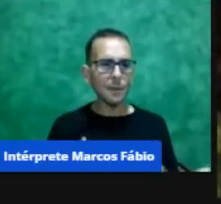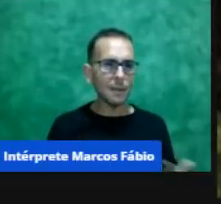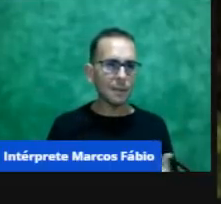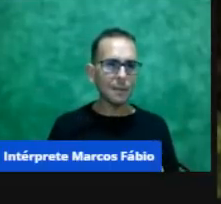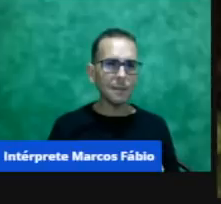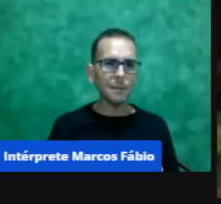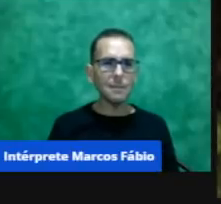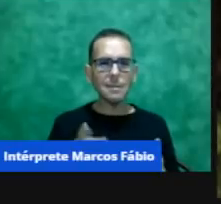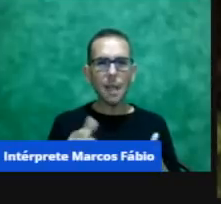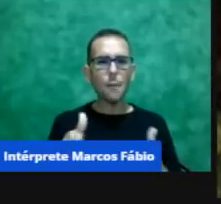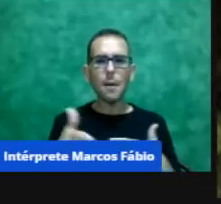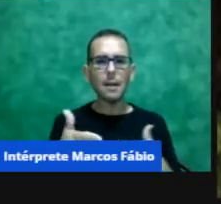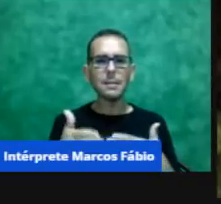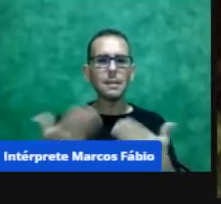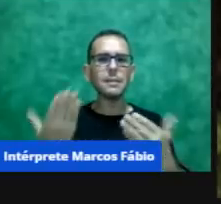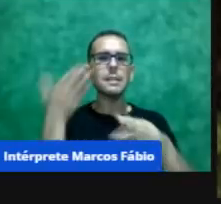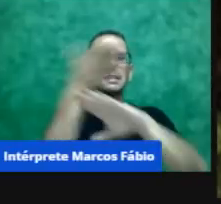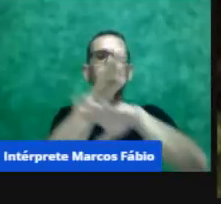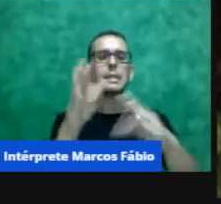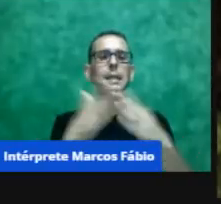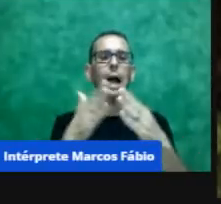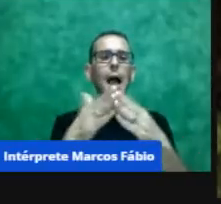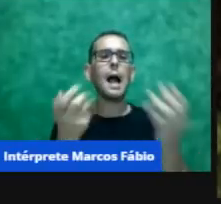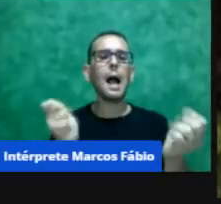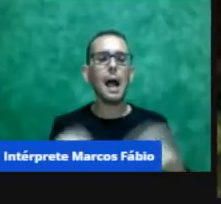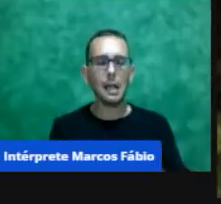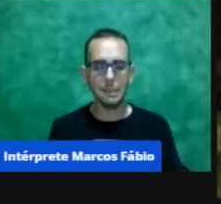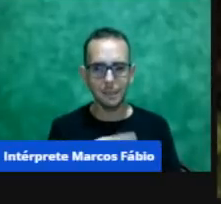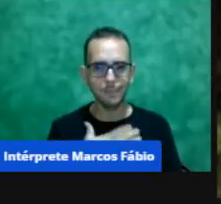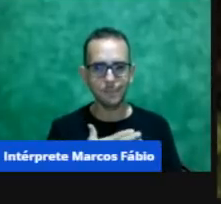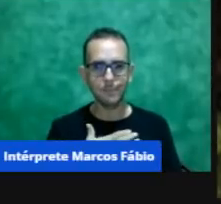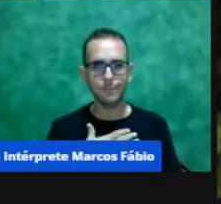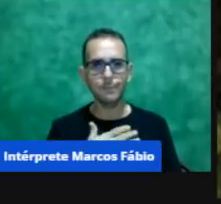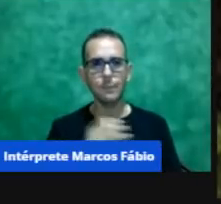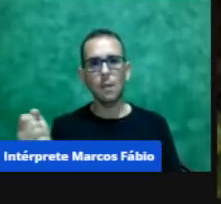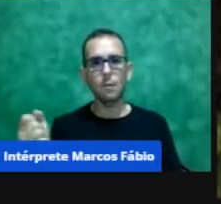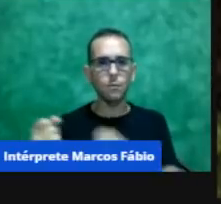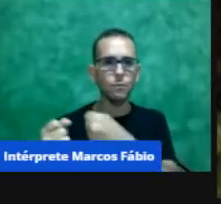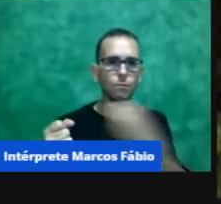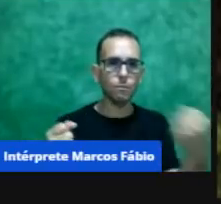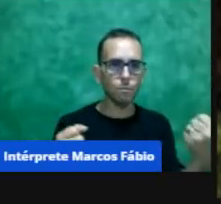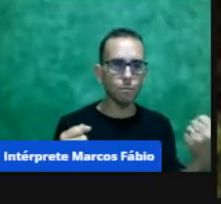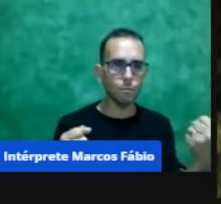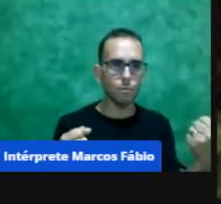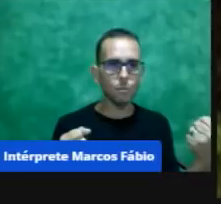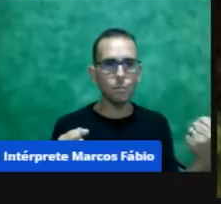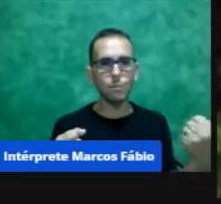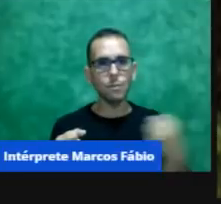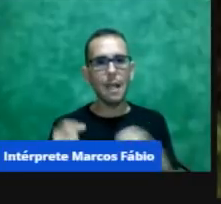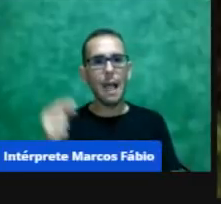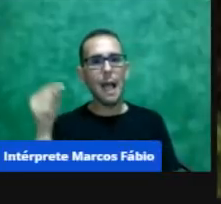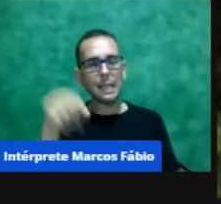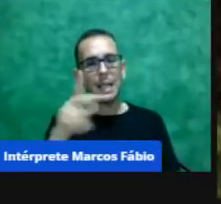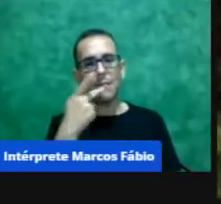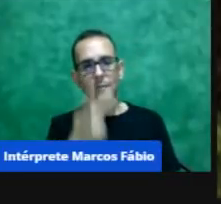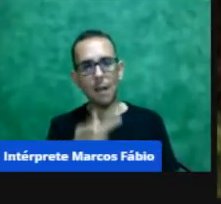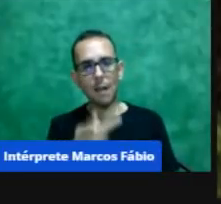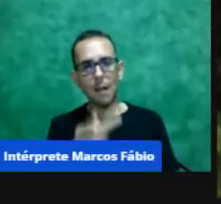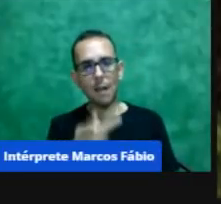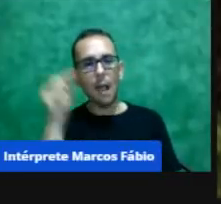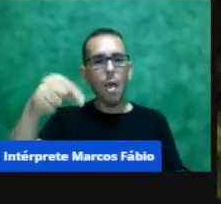um quartinho, né? No fundo de casa aqui. Vamos abrir a porta aqui. Né? O que a gente chama do quartinho